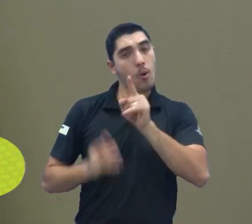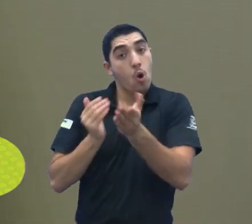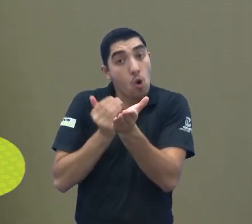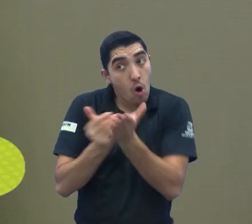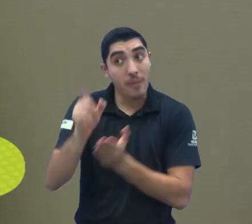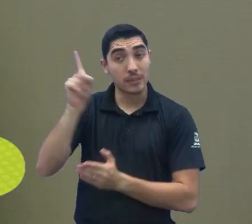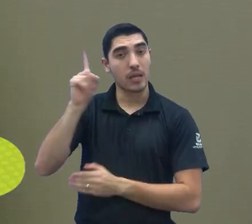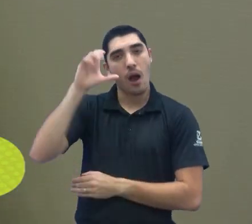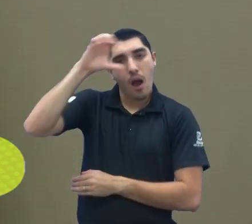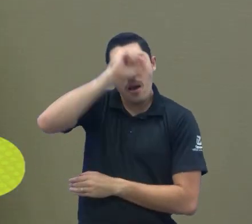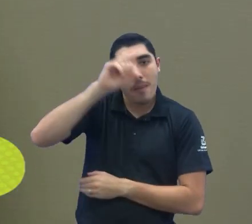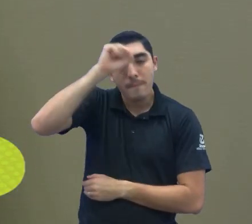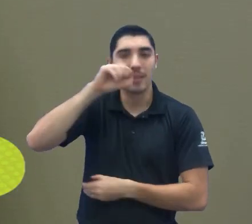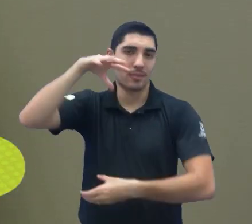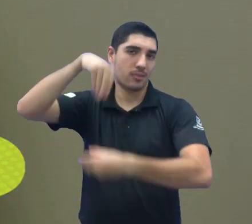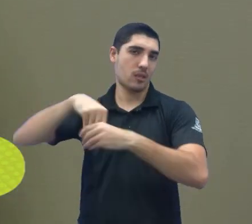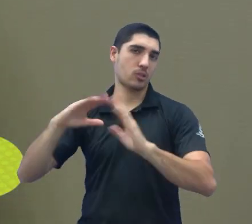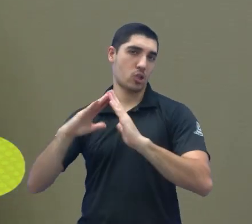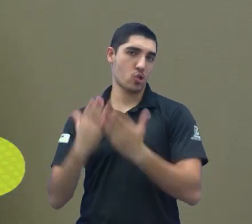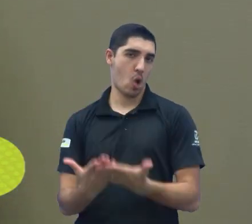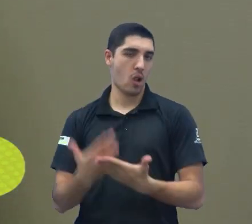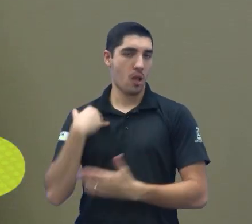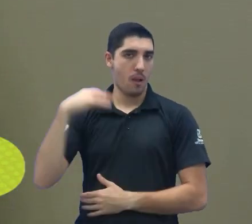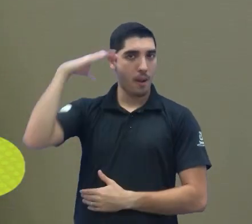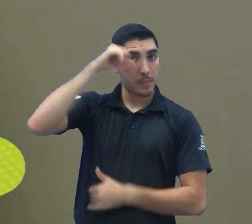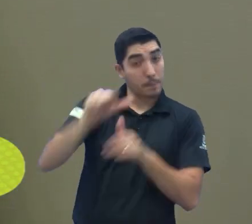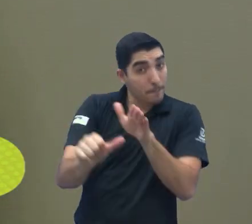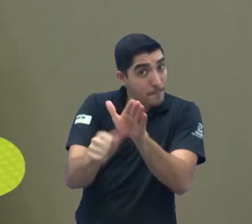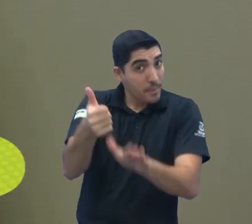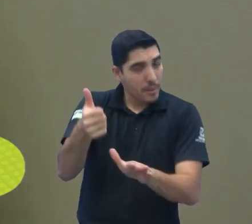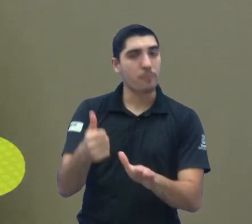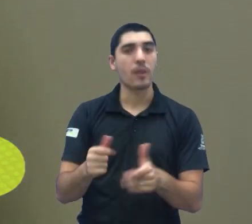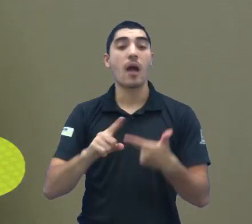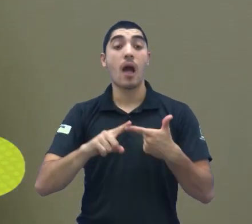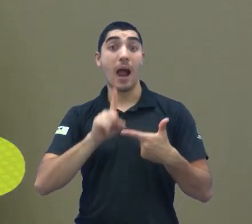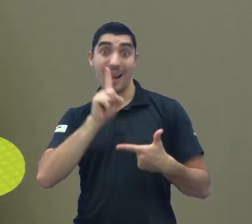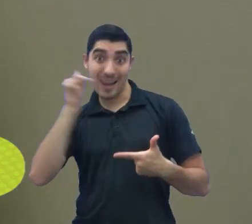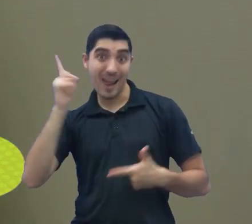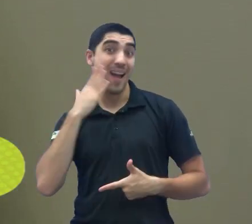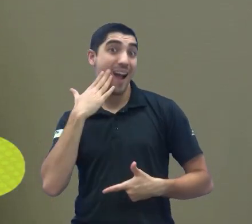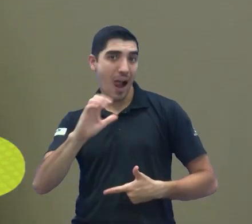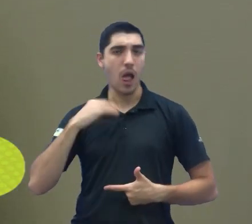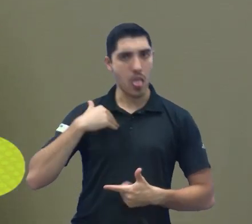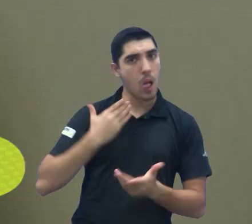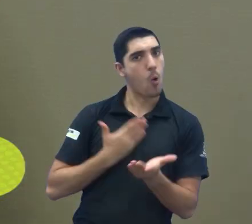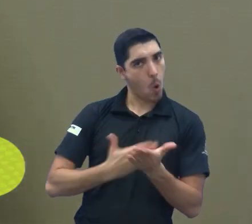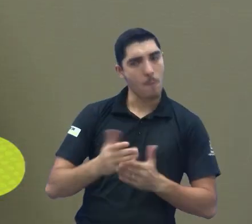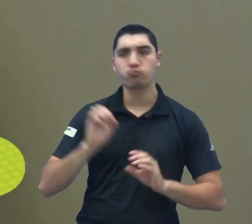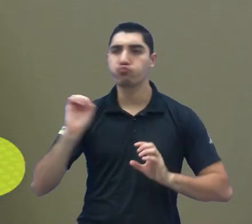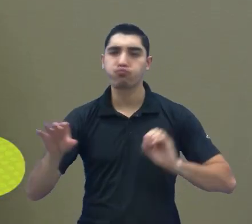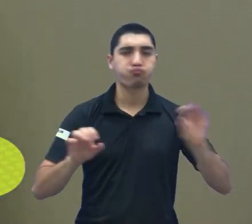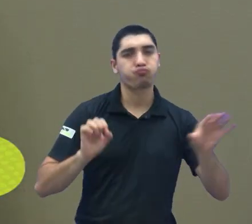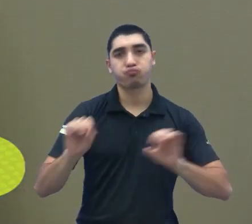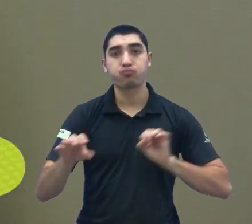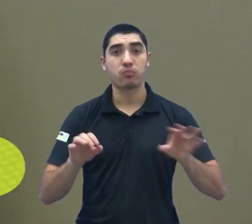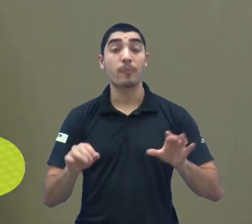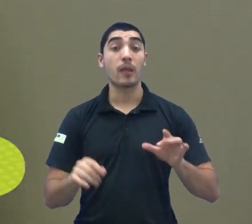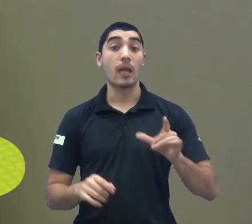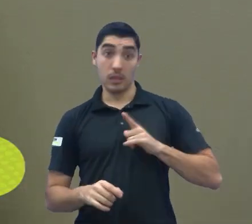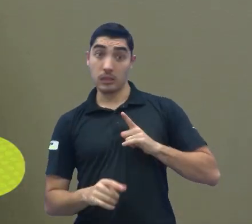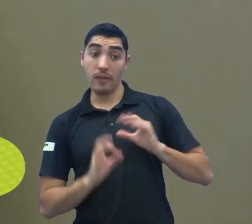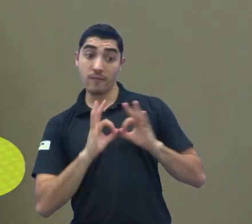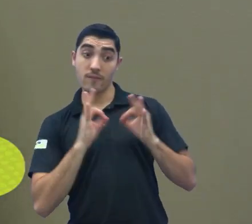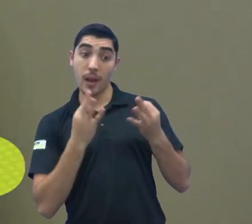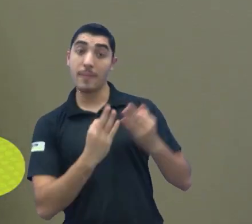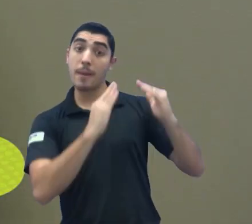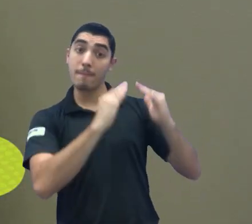esporte escolar, então comecei na escola, comecei a jogar por Caraguá, e aí eu tinha família em São José,